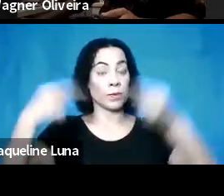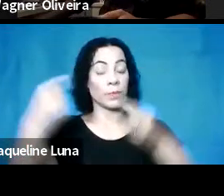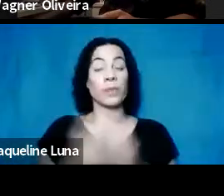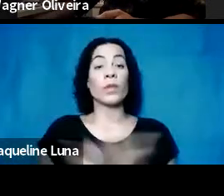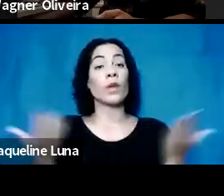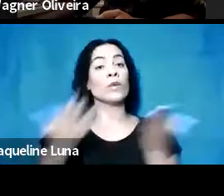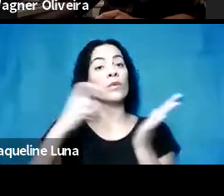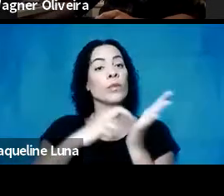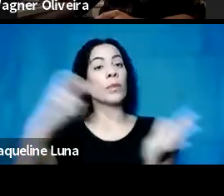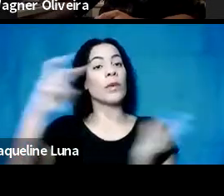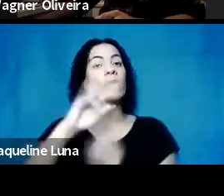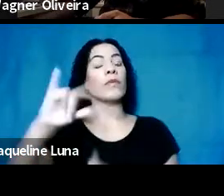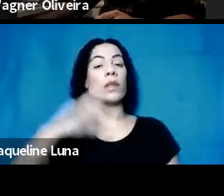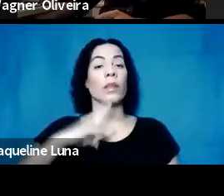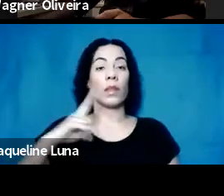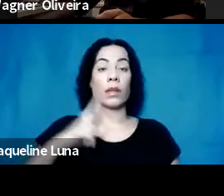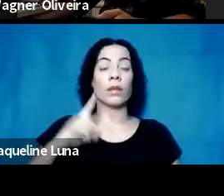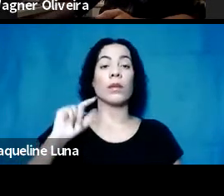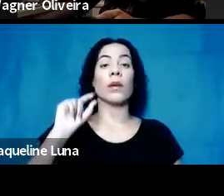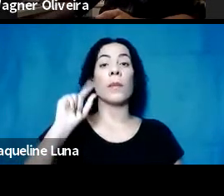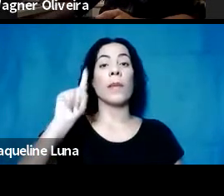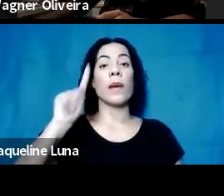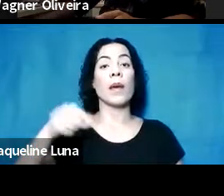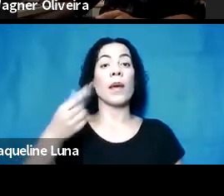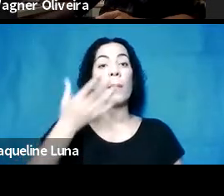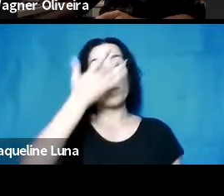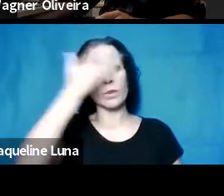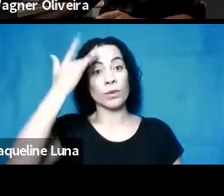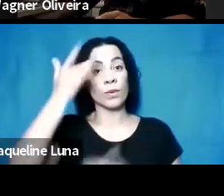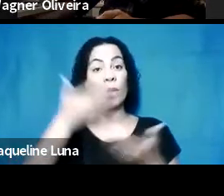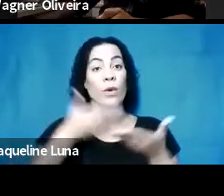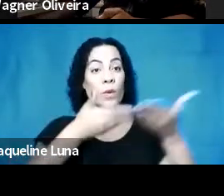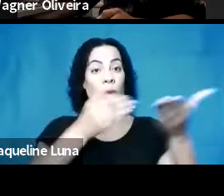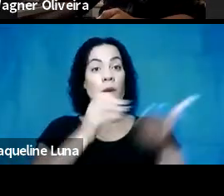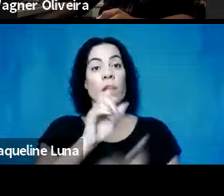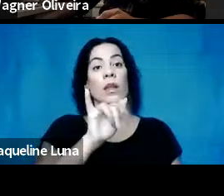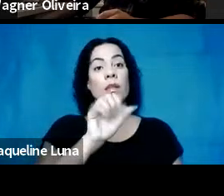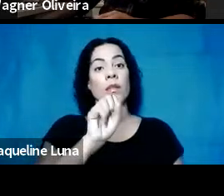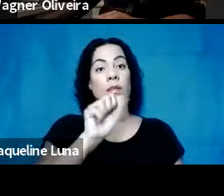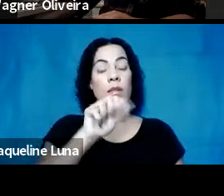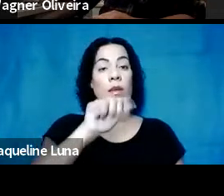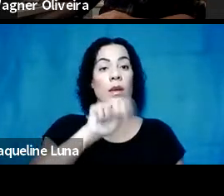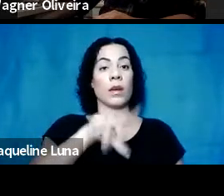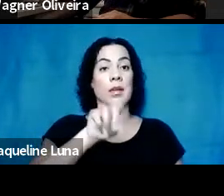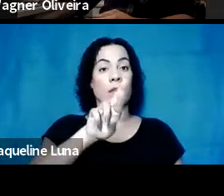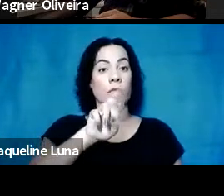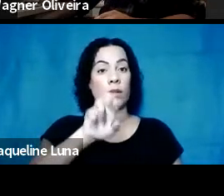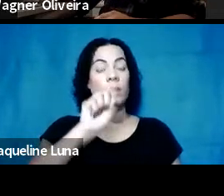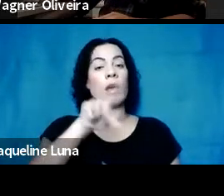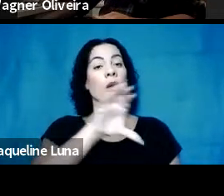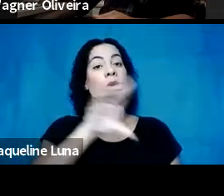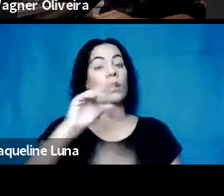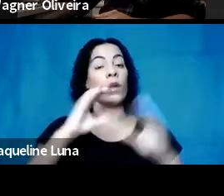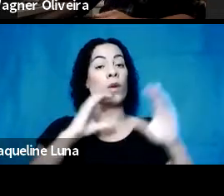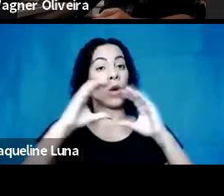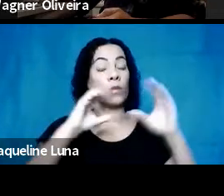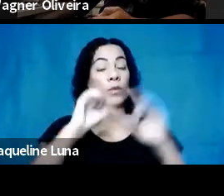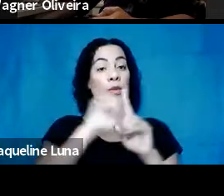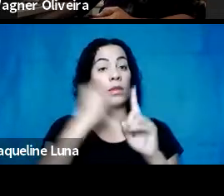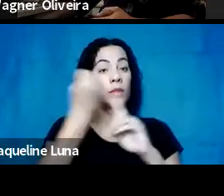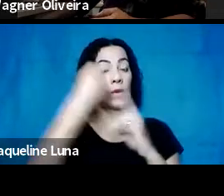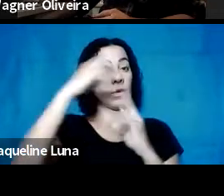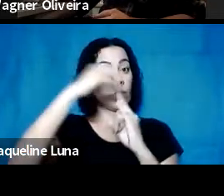manhã, teremos como convidados Elisa Andres, coordenadora de comunicação social da